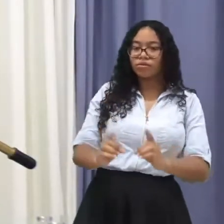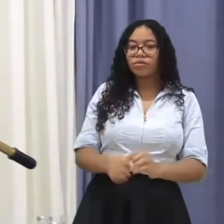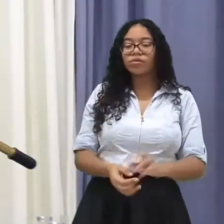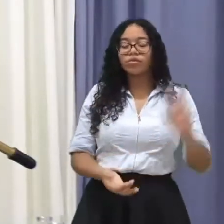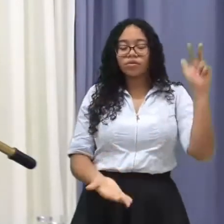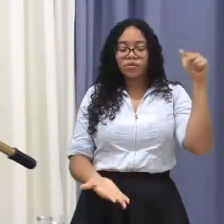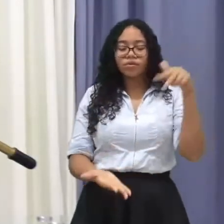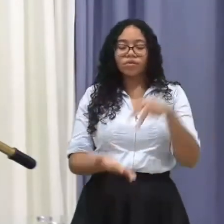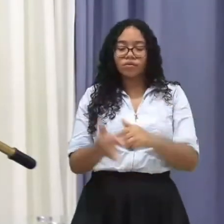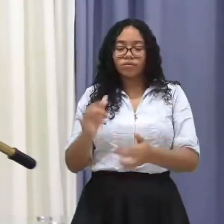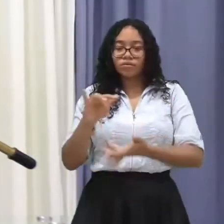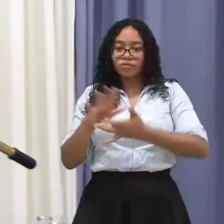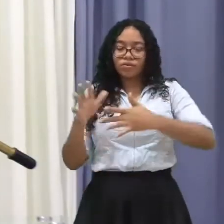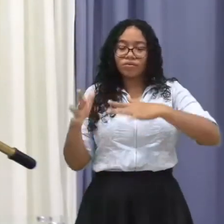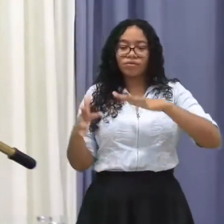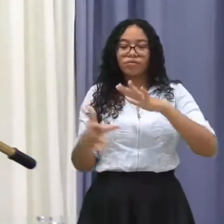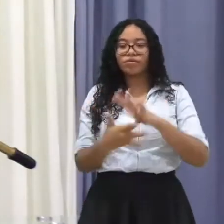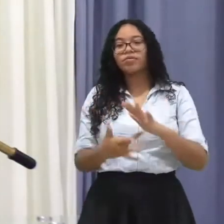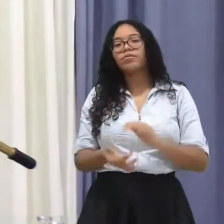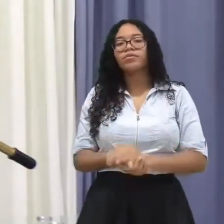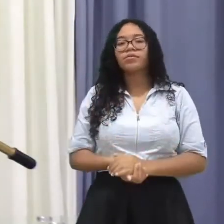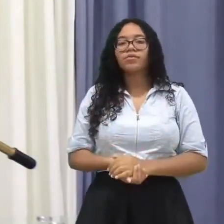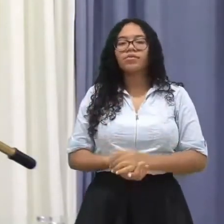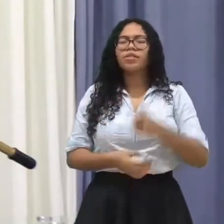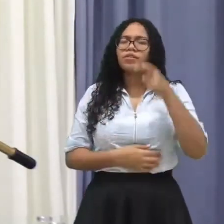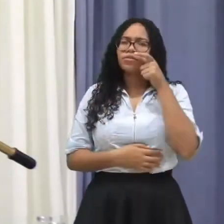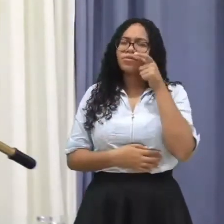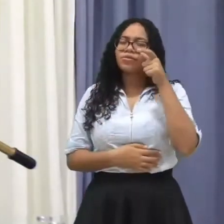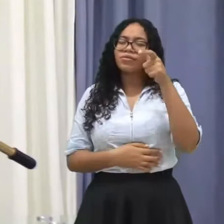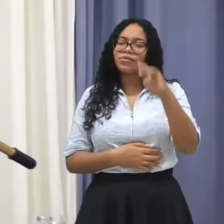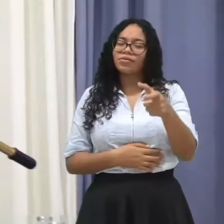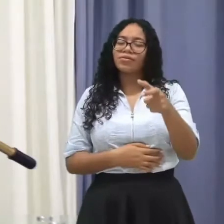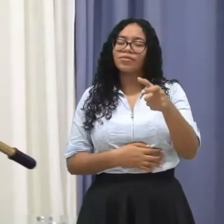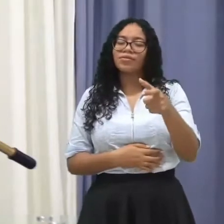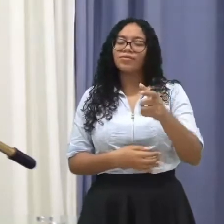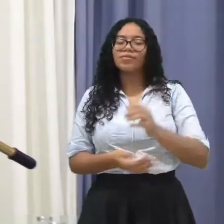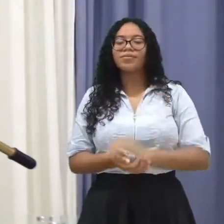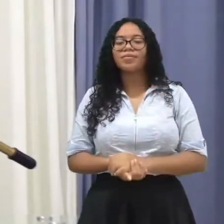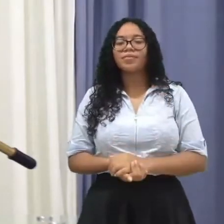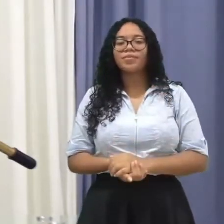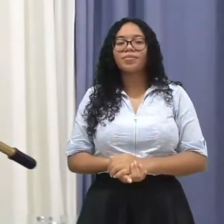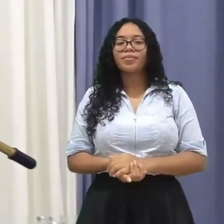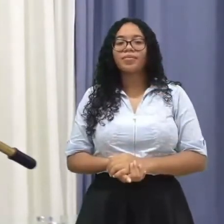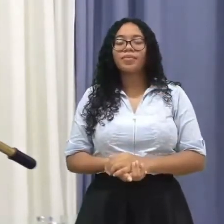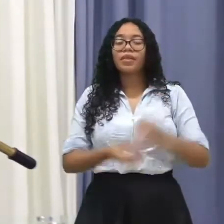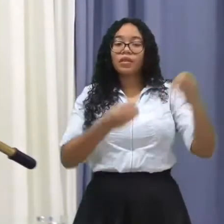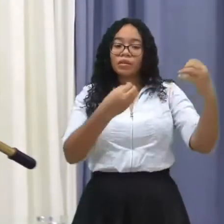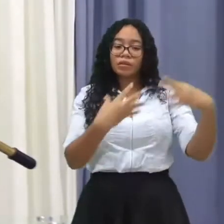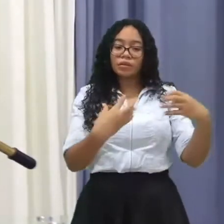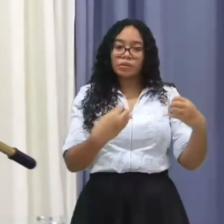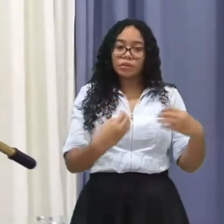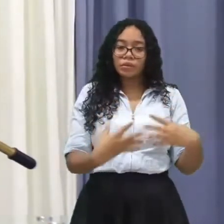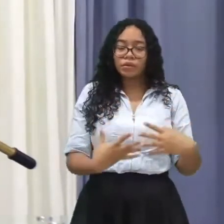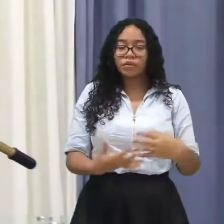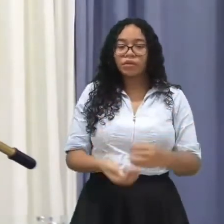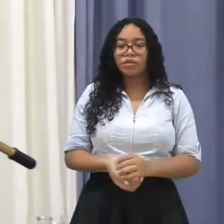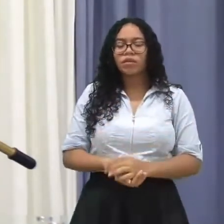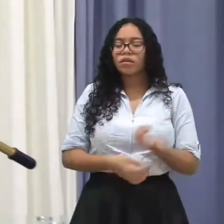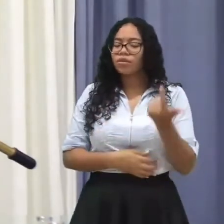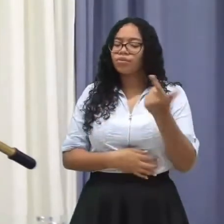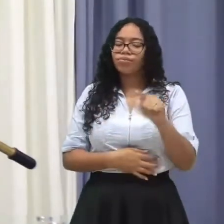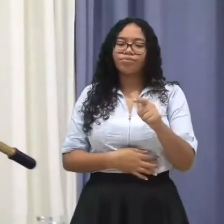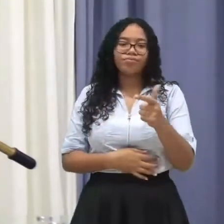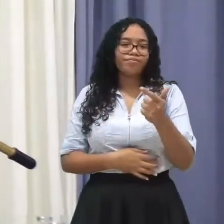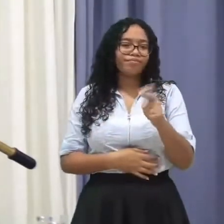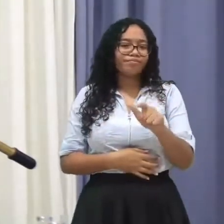Cristo, ela é muito interessante. Ela nos diz que não pode haver sinal de